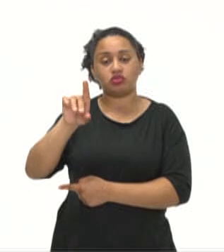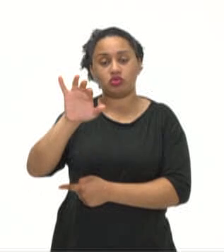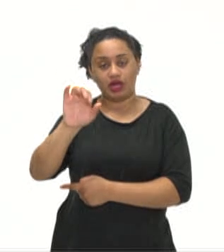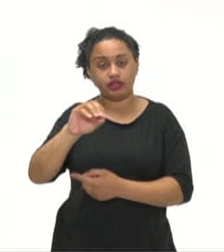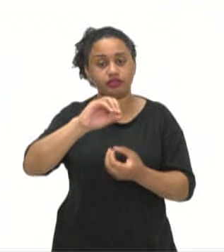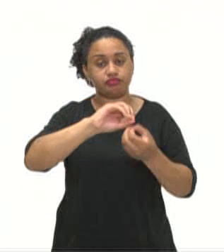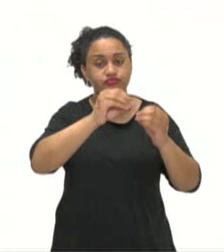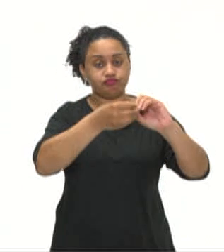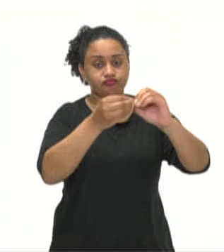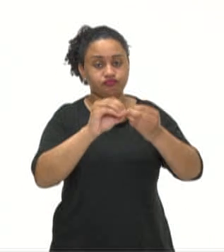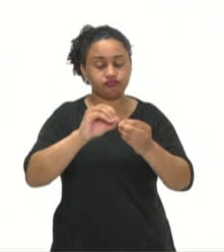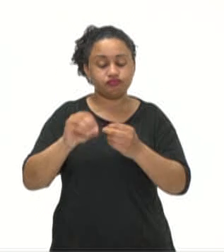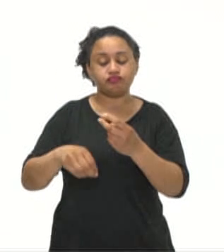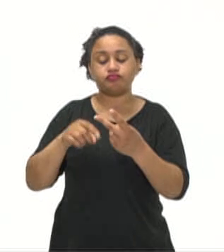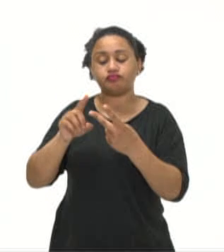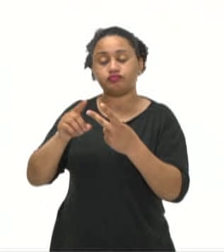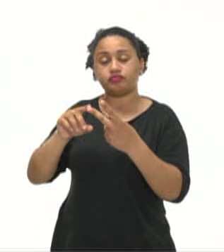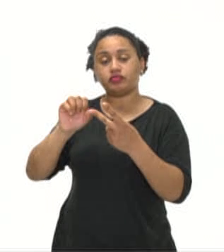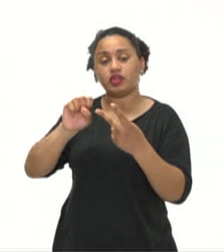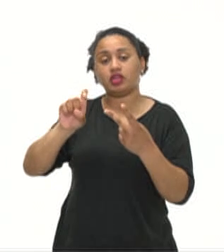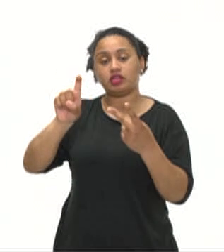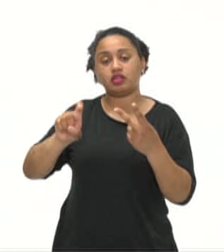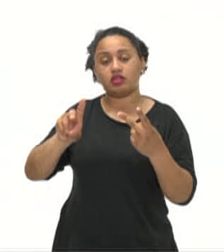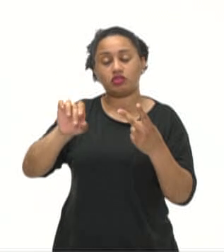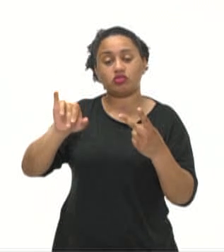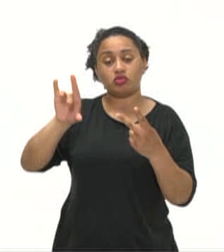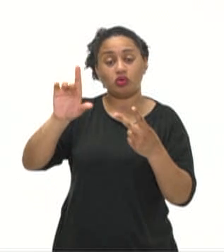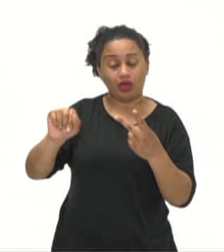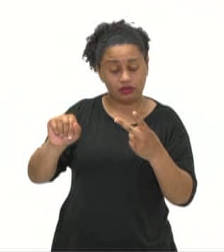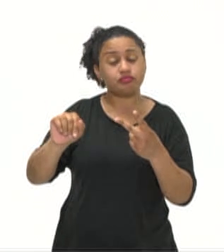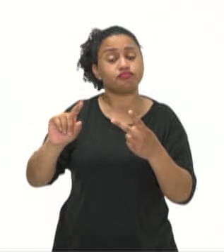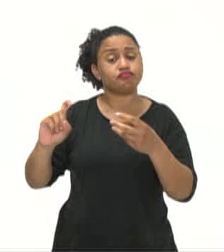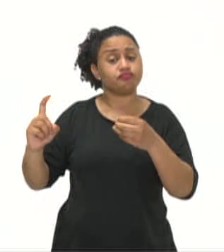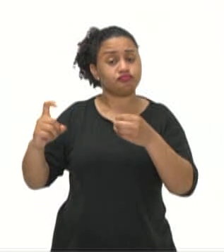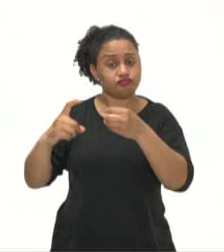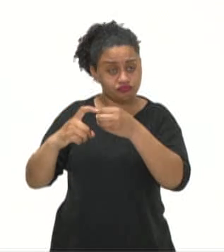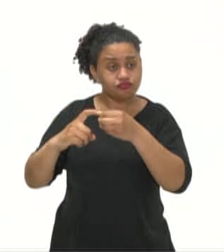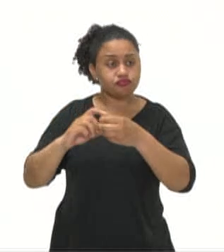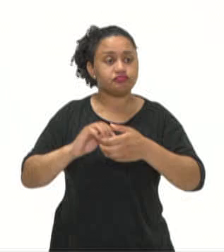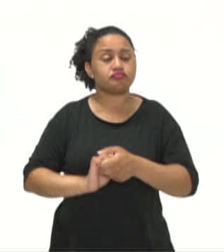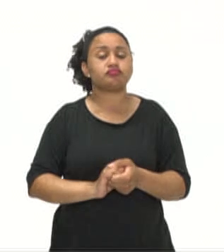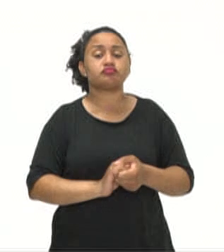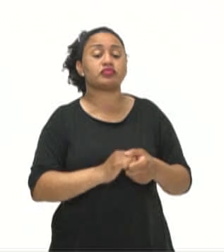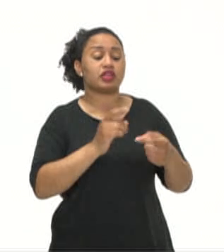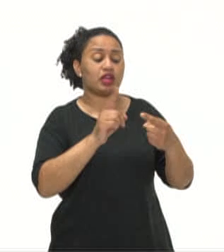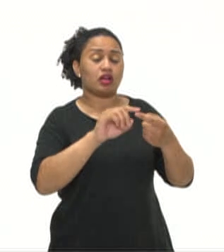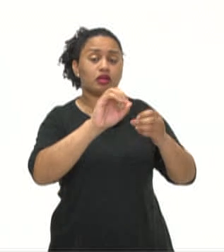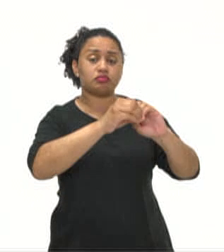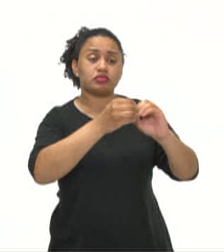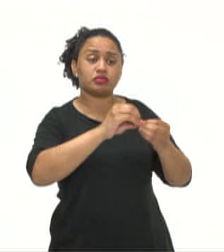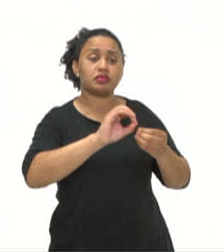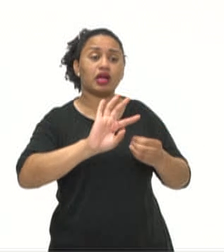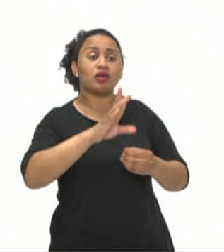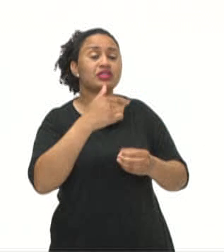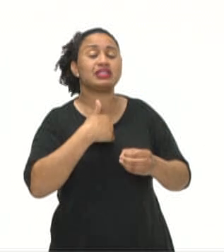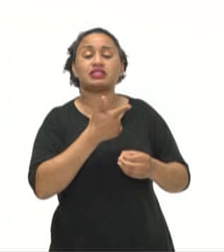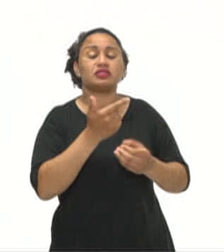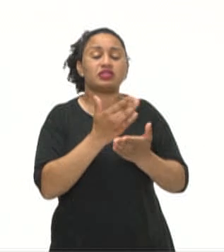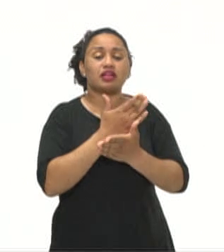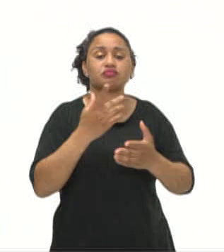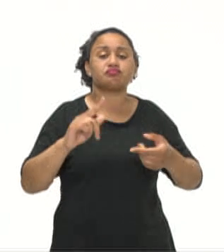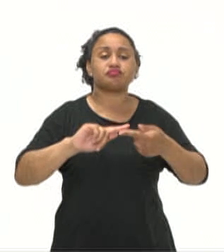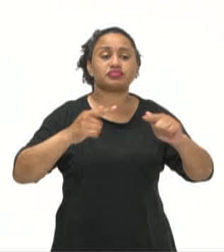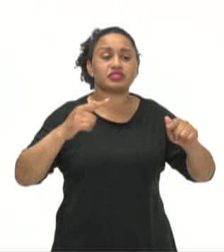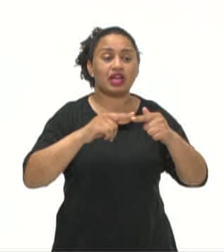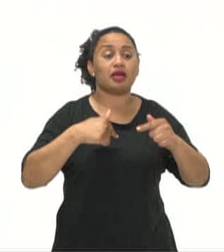A reprodução assexuada ocorre quando não tem partilhamento de material genético. Ela é mais rápida, ela